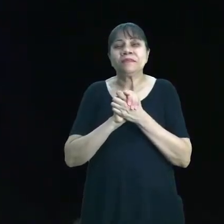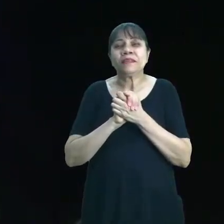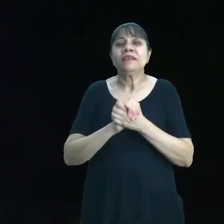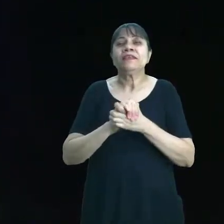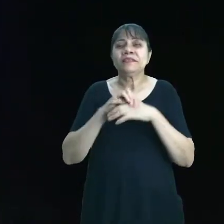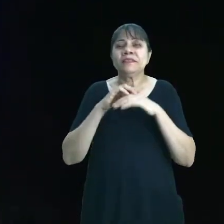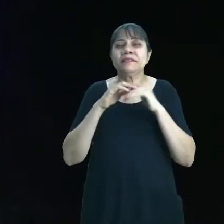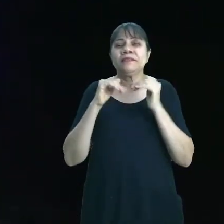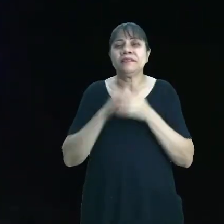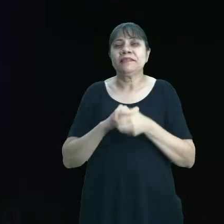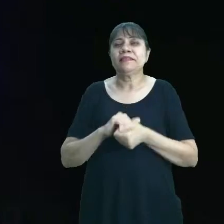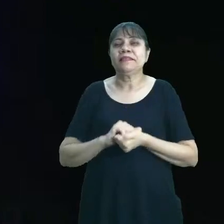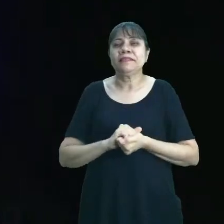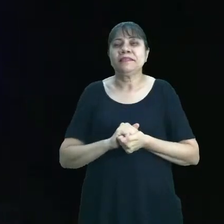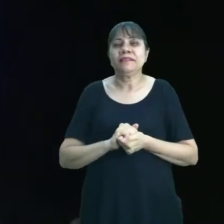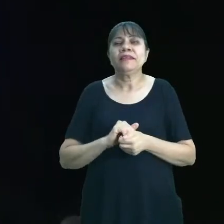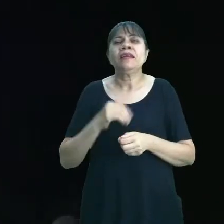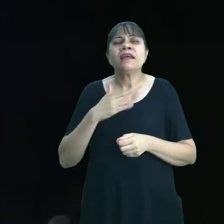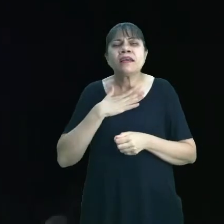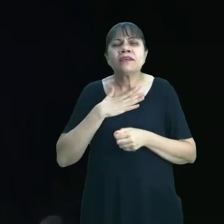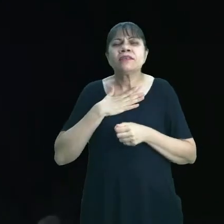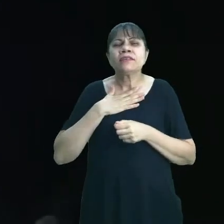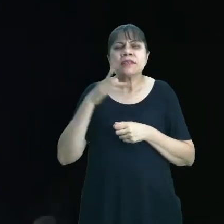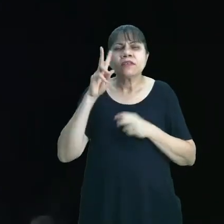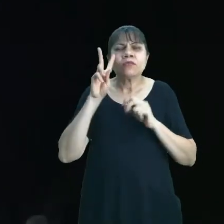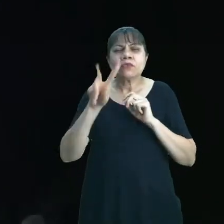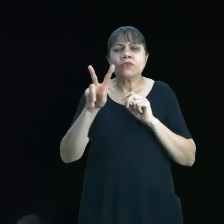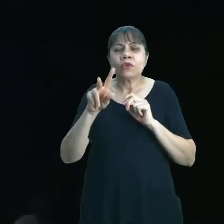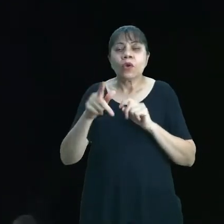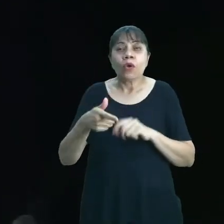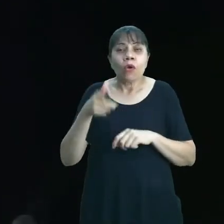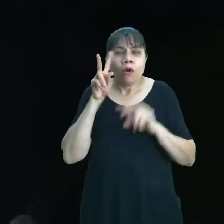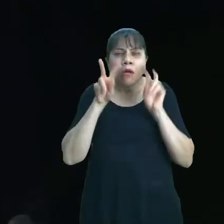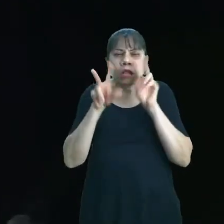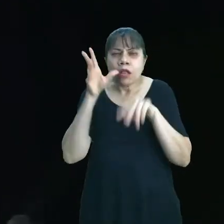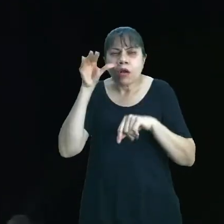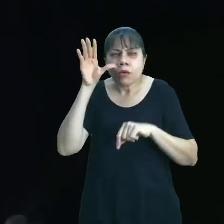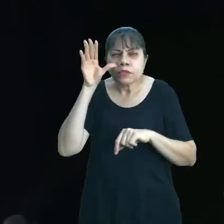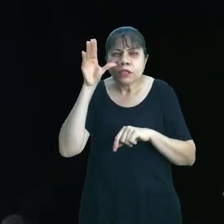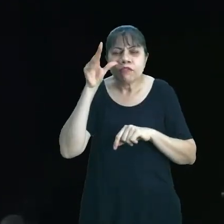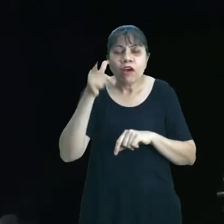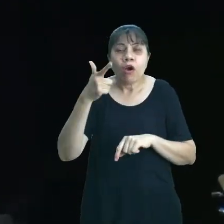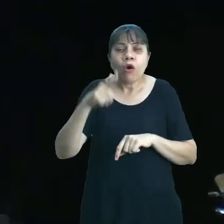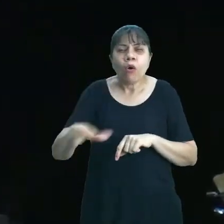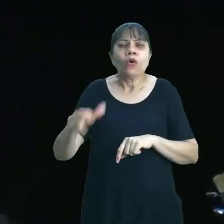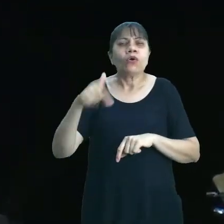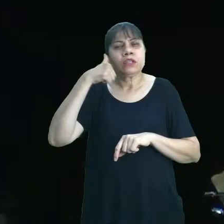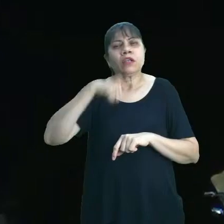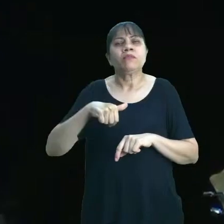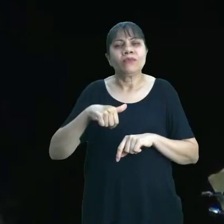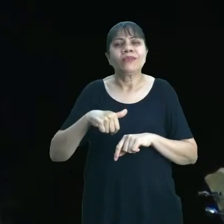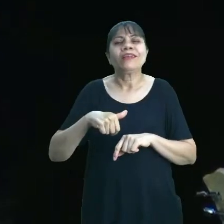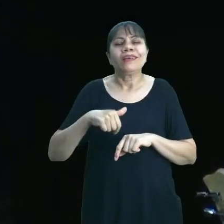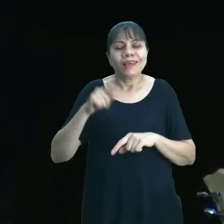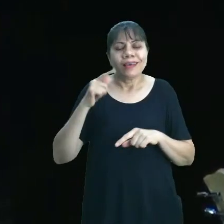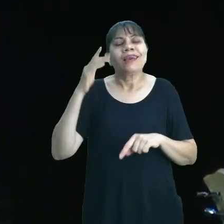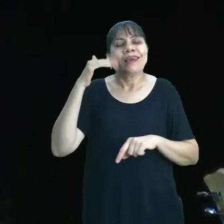eu sei que se os meus olhos se voltarem para outra, eu vou ter uma mão de Deus pesando sobre a minha vida.